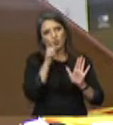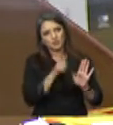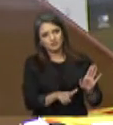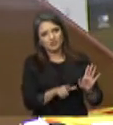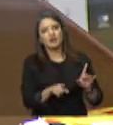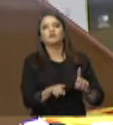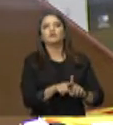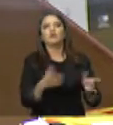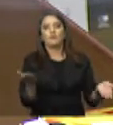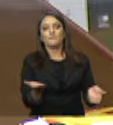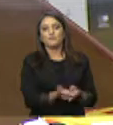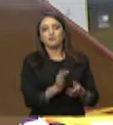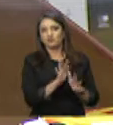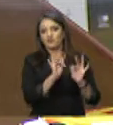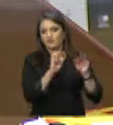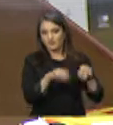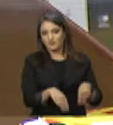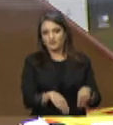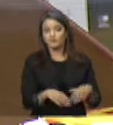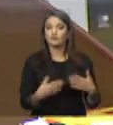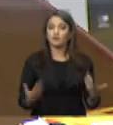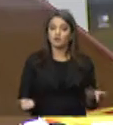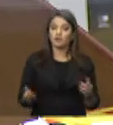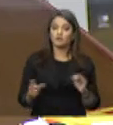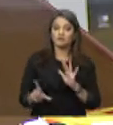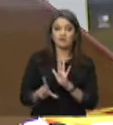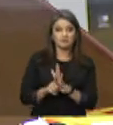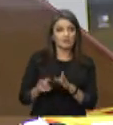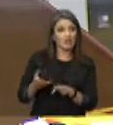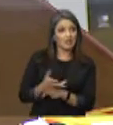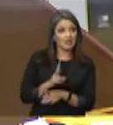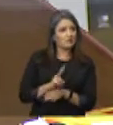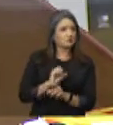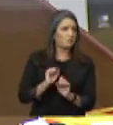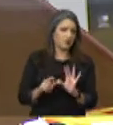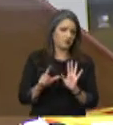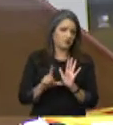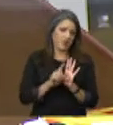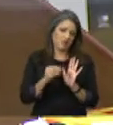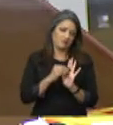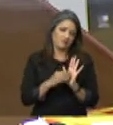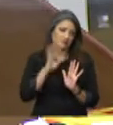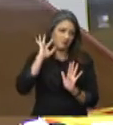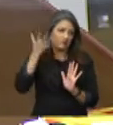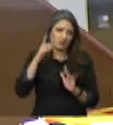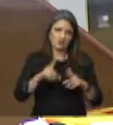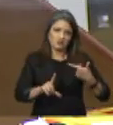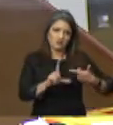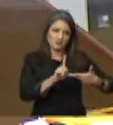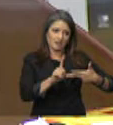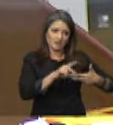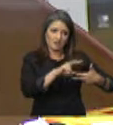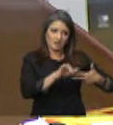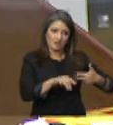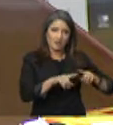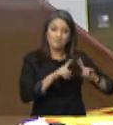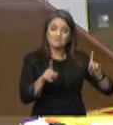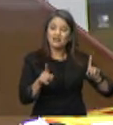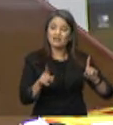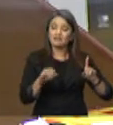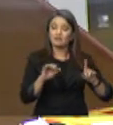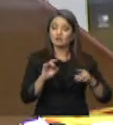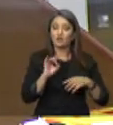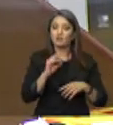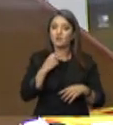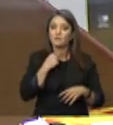perfeito e coisa julgada e a retroação É uma opção do legislador mas ela não pode ser exercida em detrimento dessas